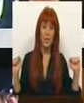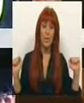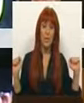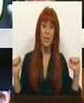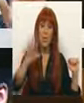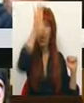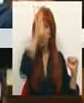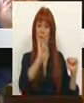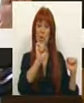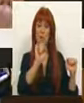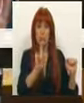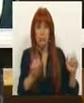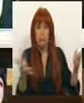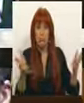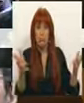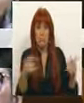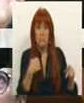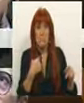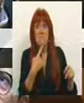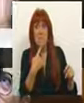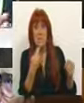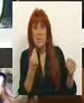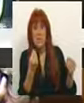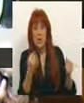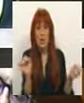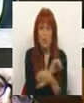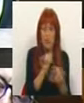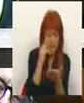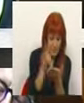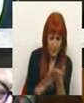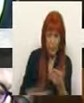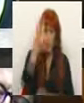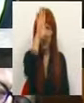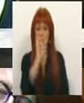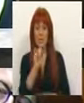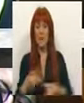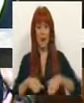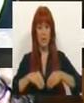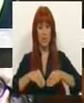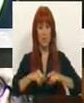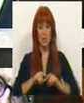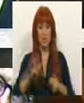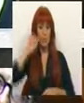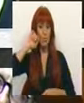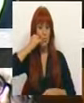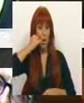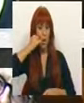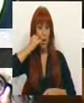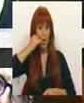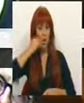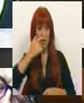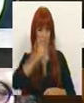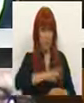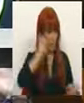O Estado, por aquilo que se percebe das notícias, o Estado assume os prejuízos